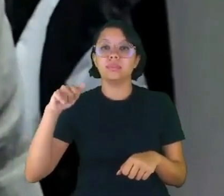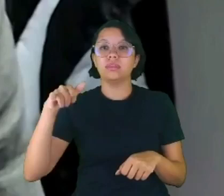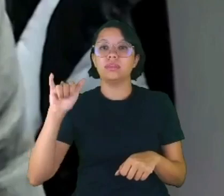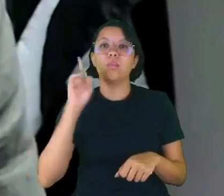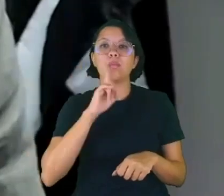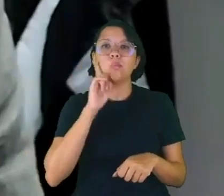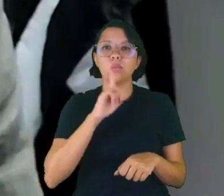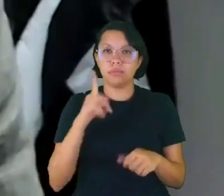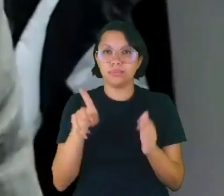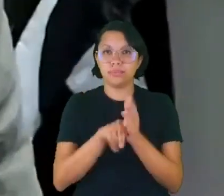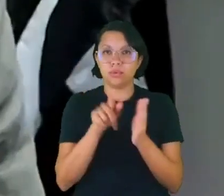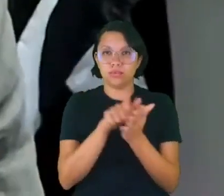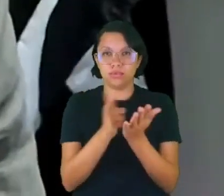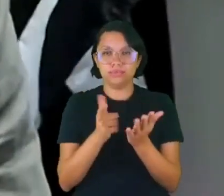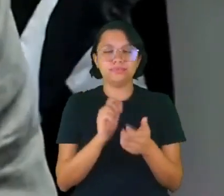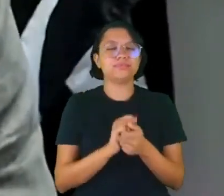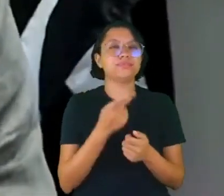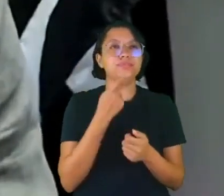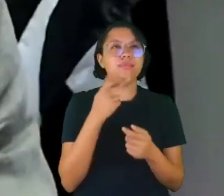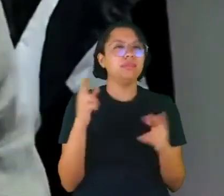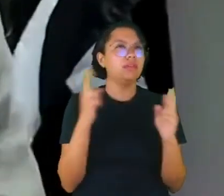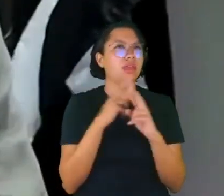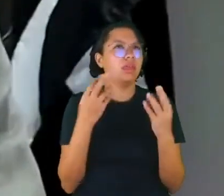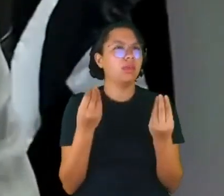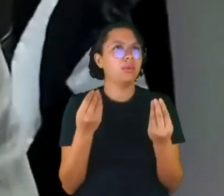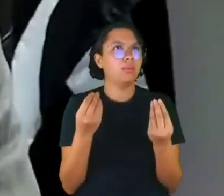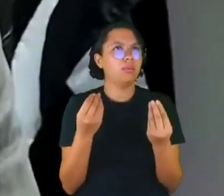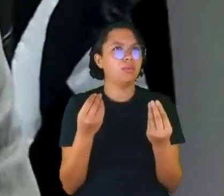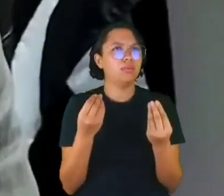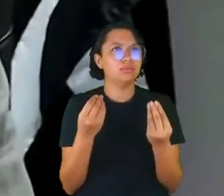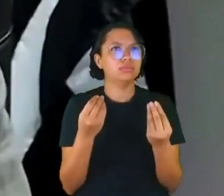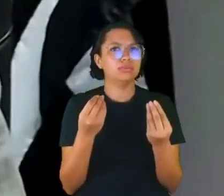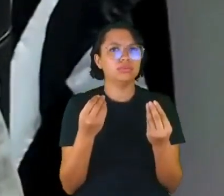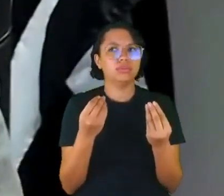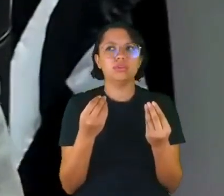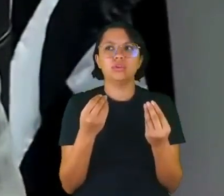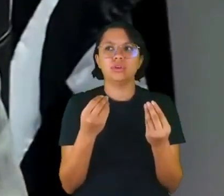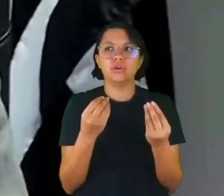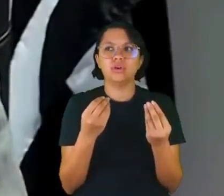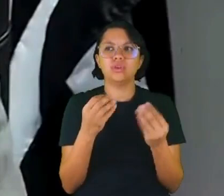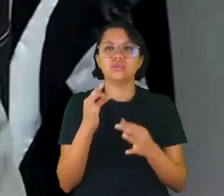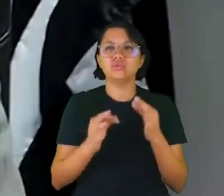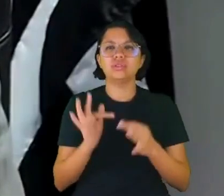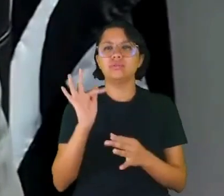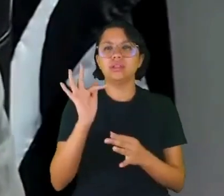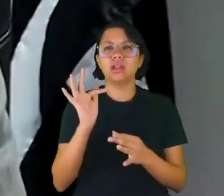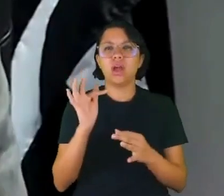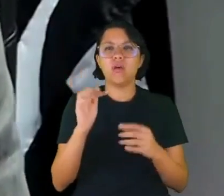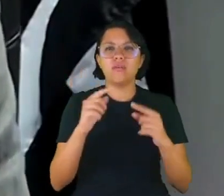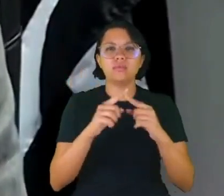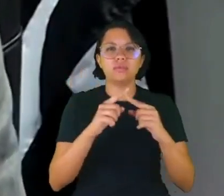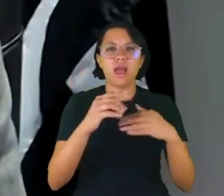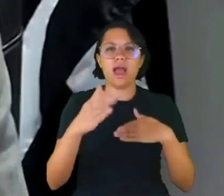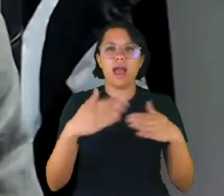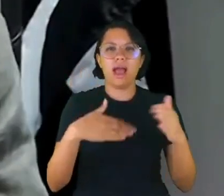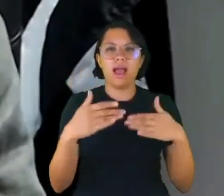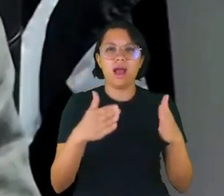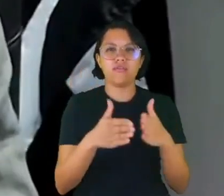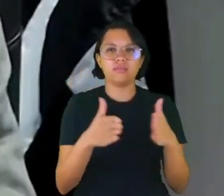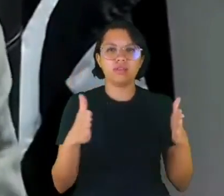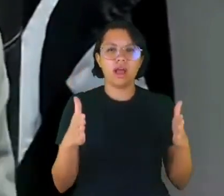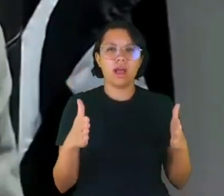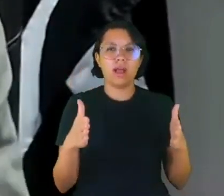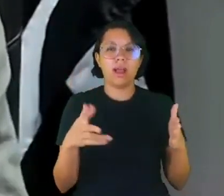Federal, mas tem muito a ver mesmo. Ele falou que nós estamos abrindo para abrir duas caixas de Pandora. E a caixa de Pandora é